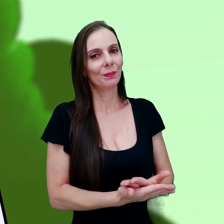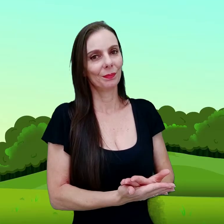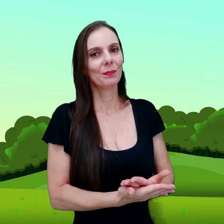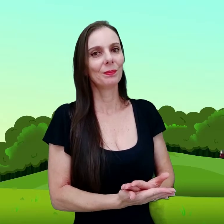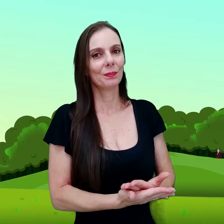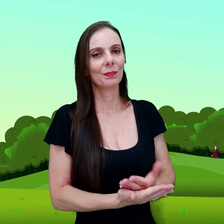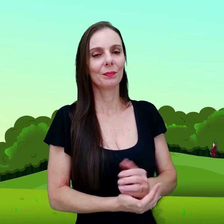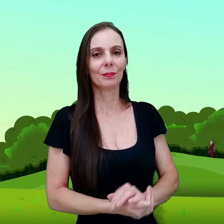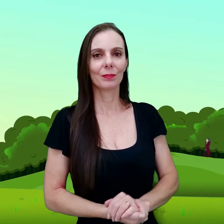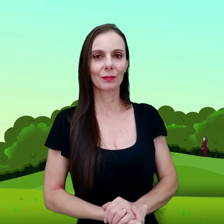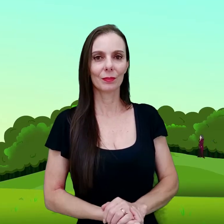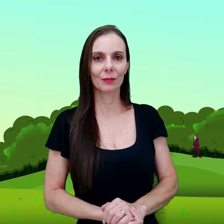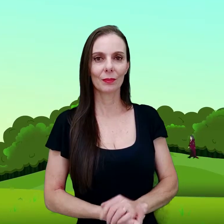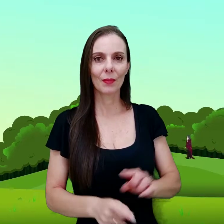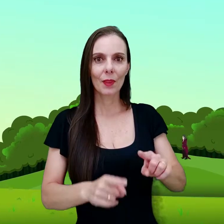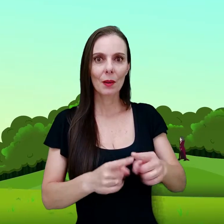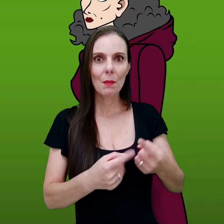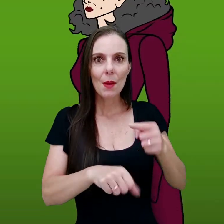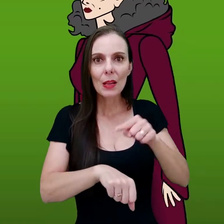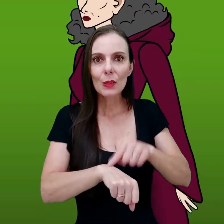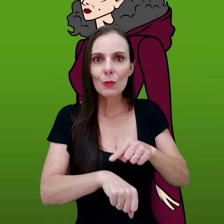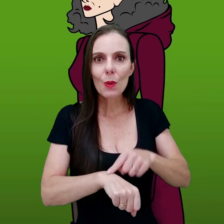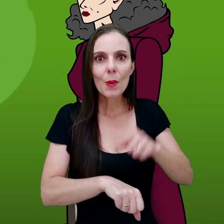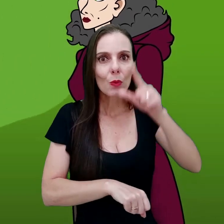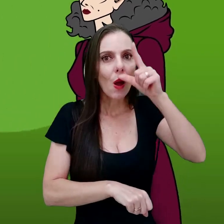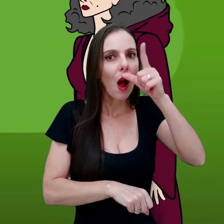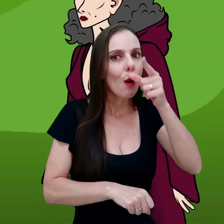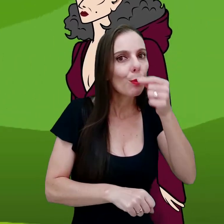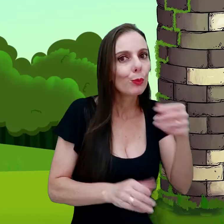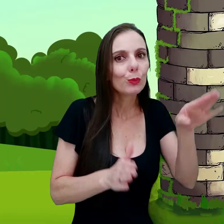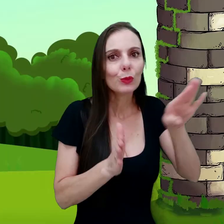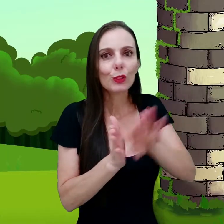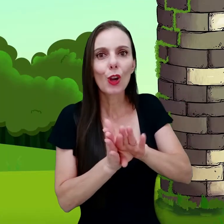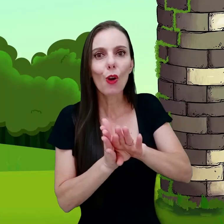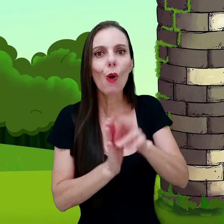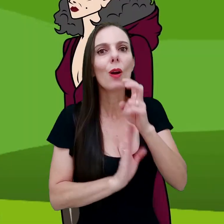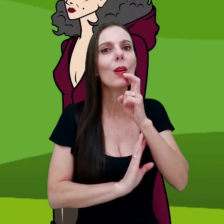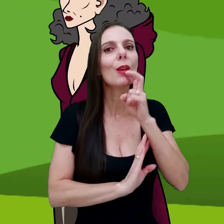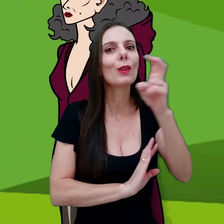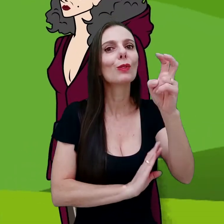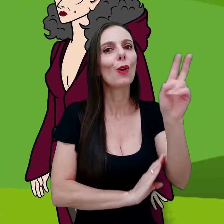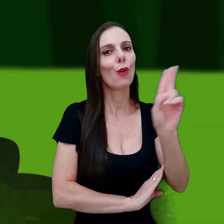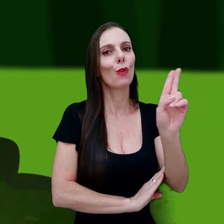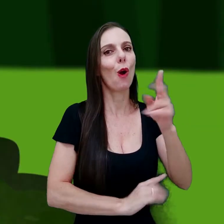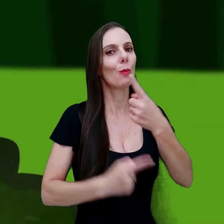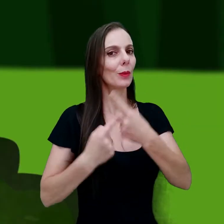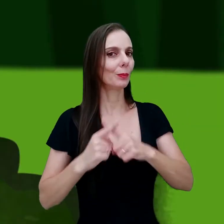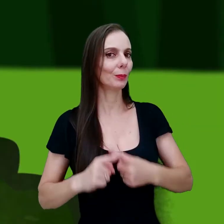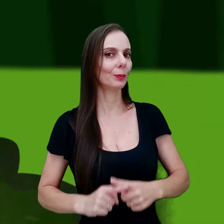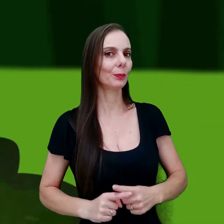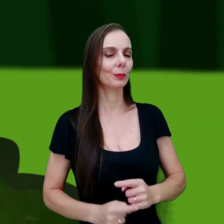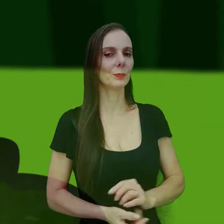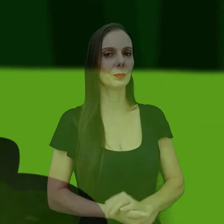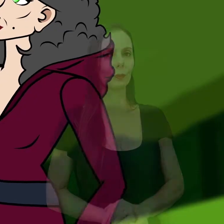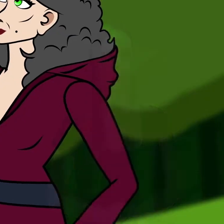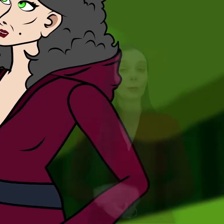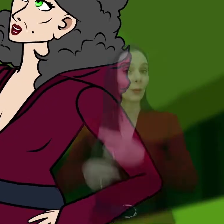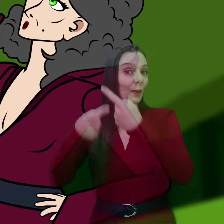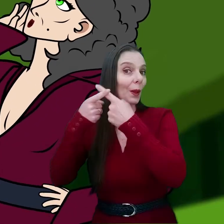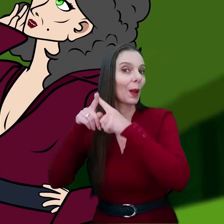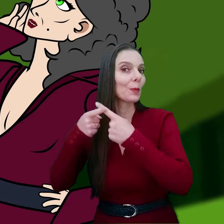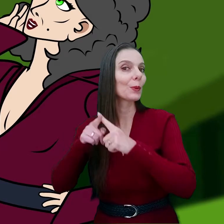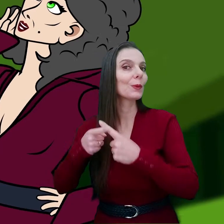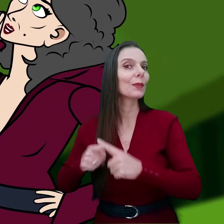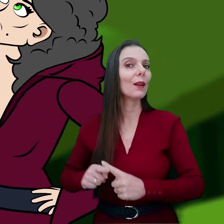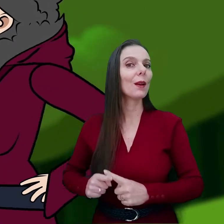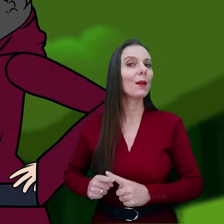admiração. Mas naquele momento, a bruxa apareceu e gritou para Rapunzel: